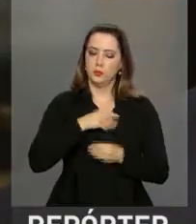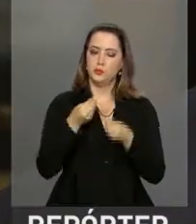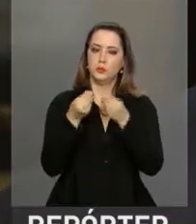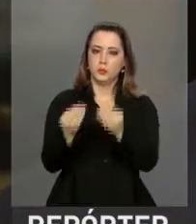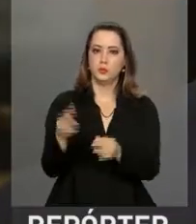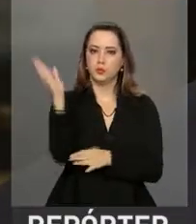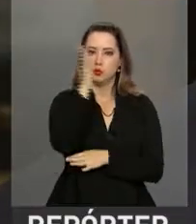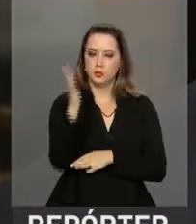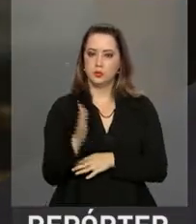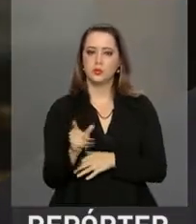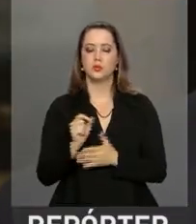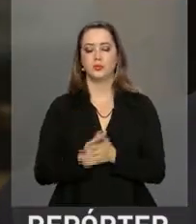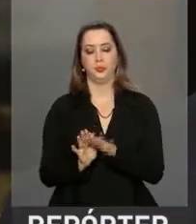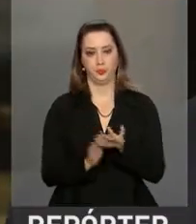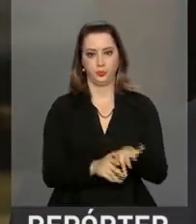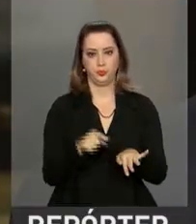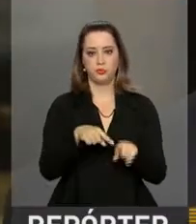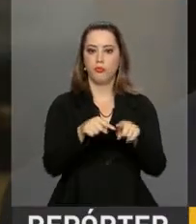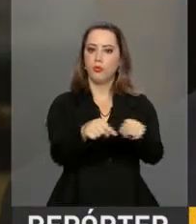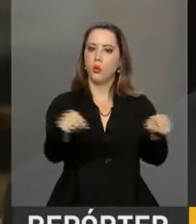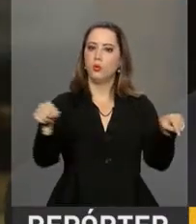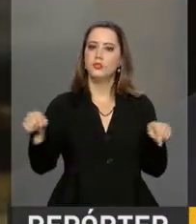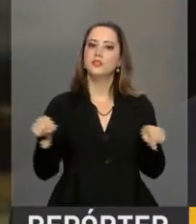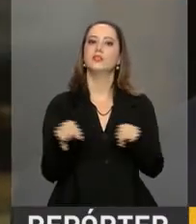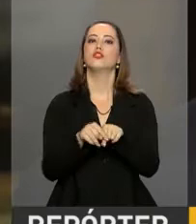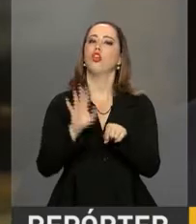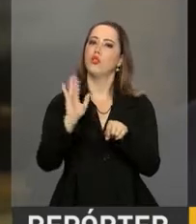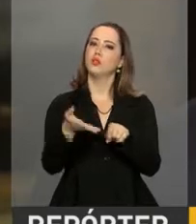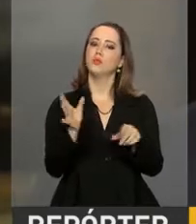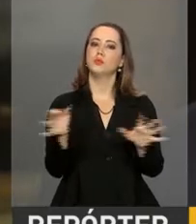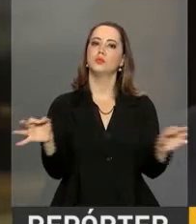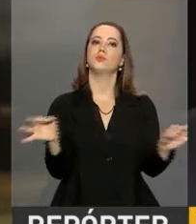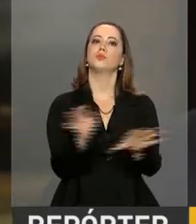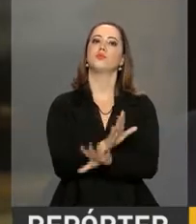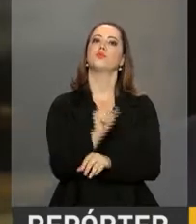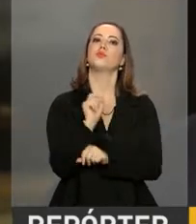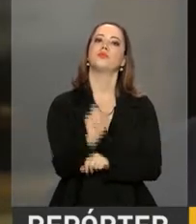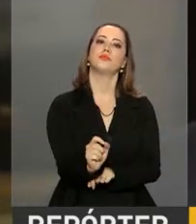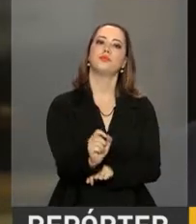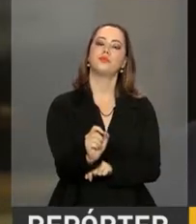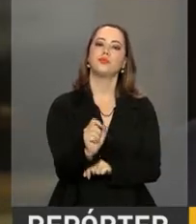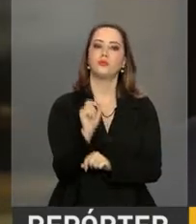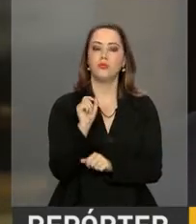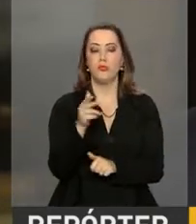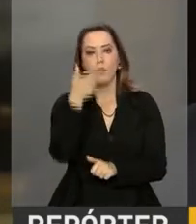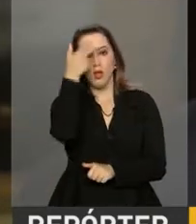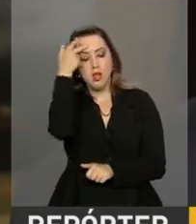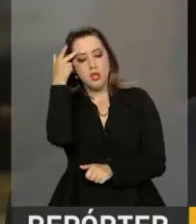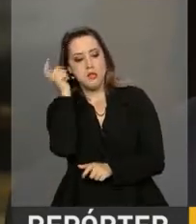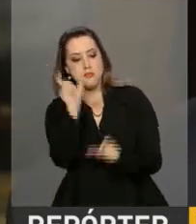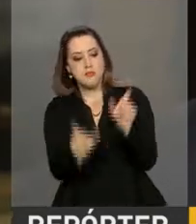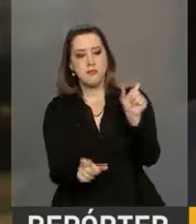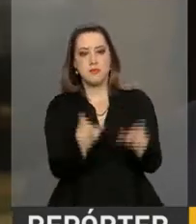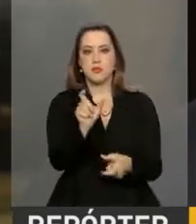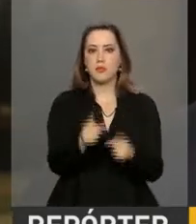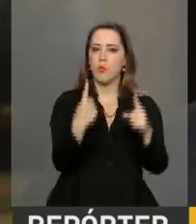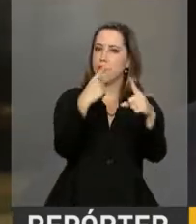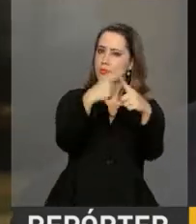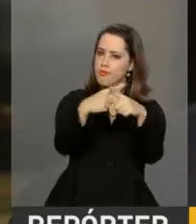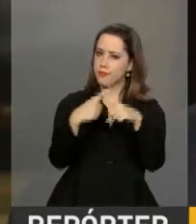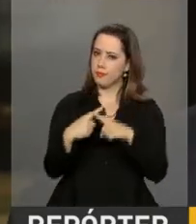instalações esportivas estão prontas o que é o local onde os atletas vão poder competir